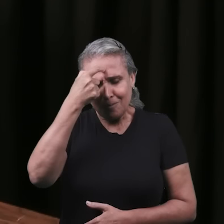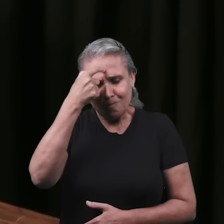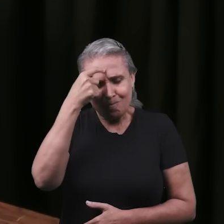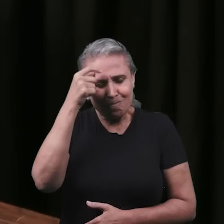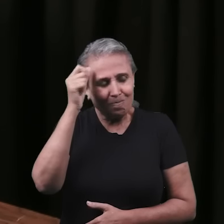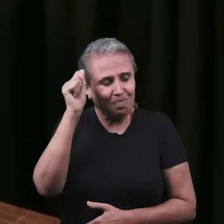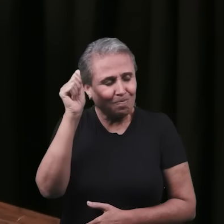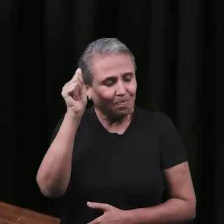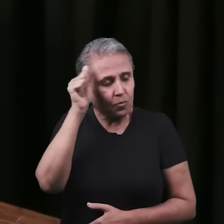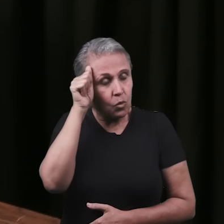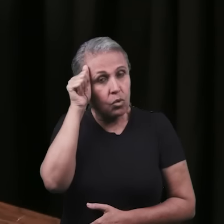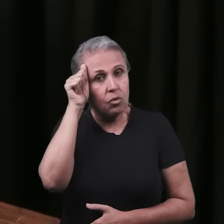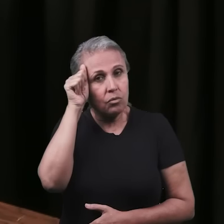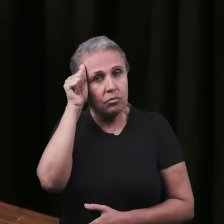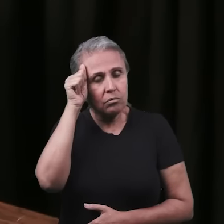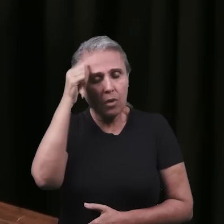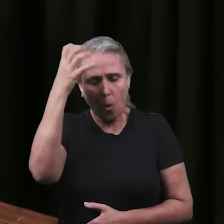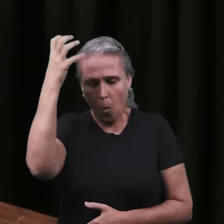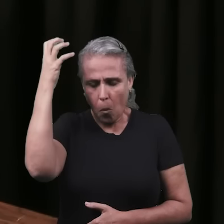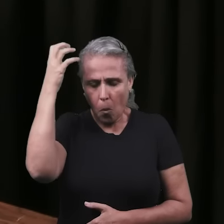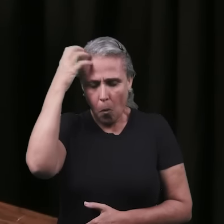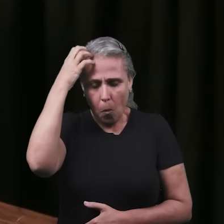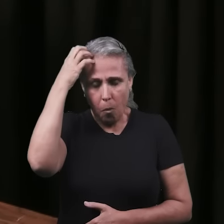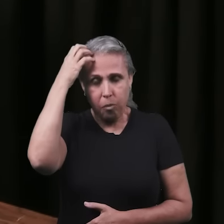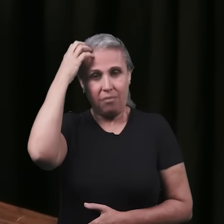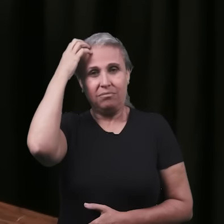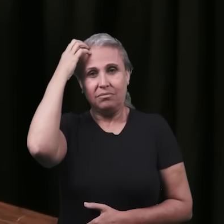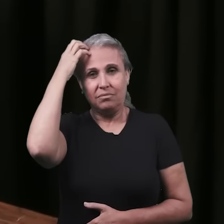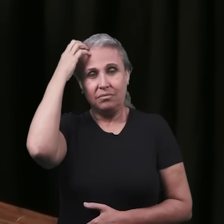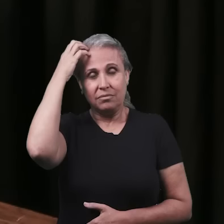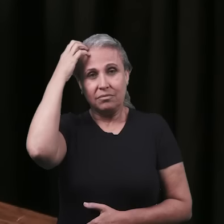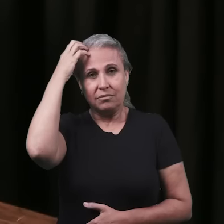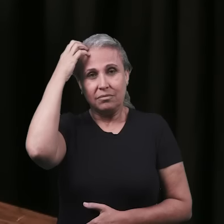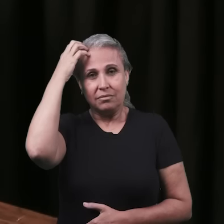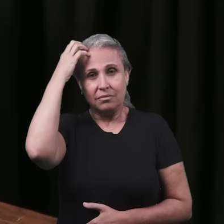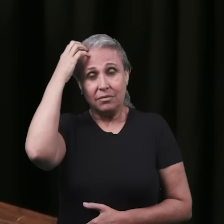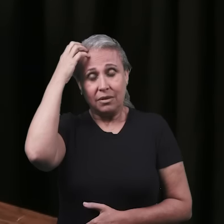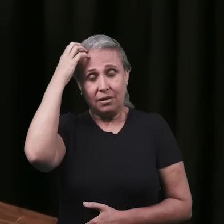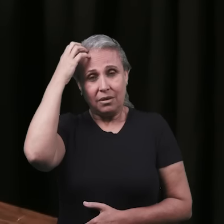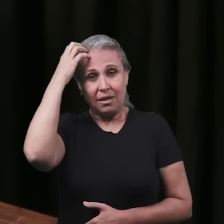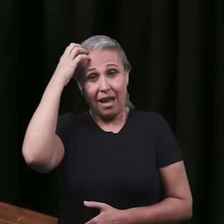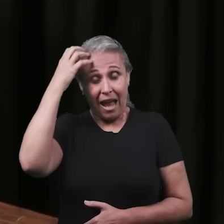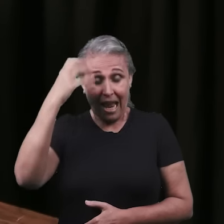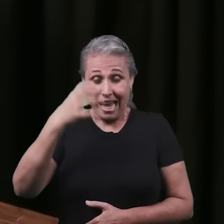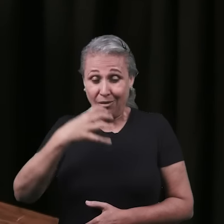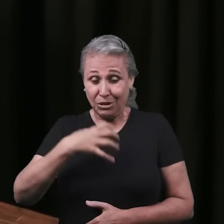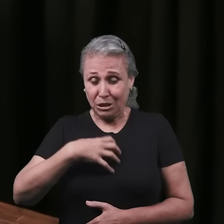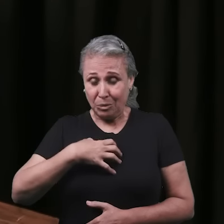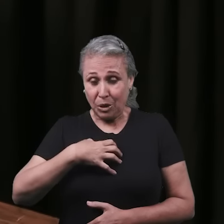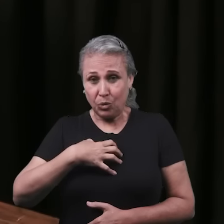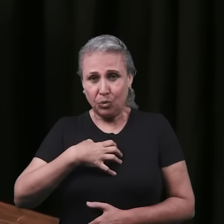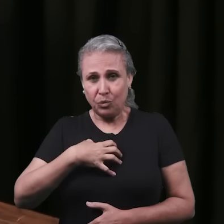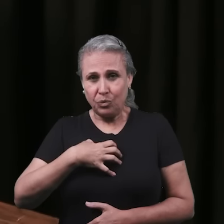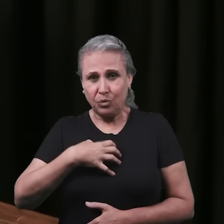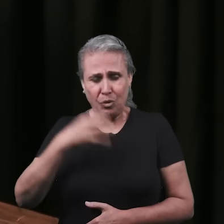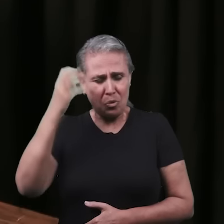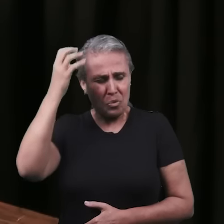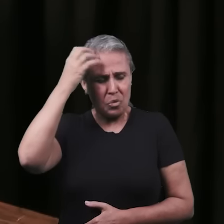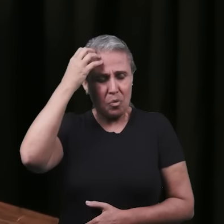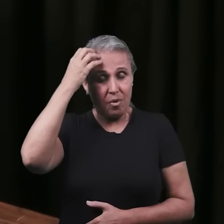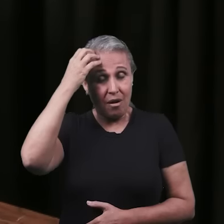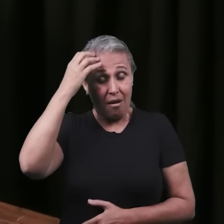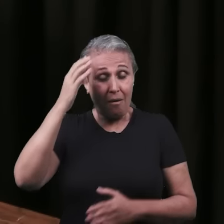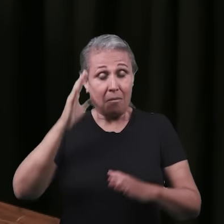né? Ele não recebeu de fato a cura, né? Ele não recebeu de fato